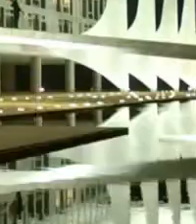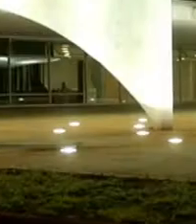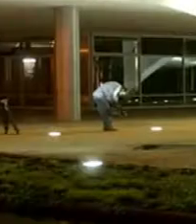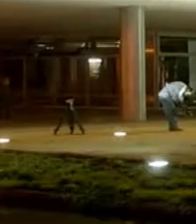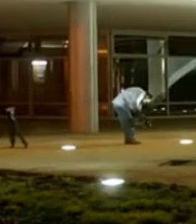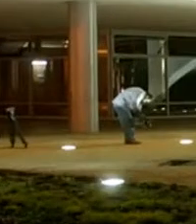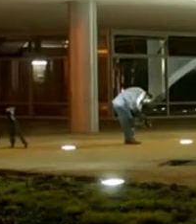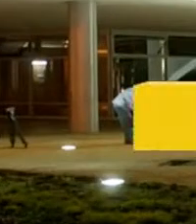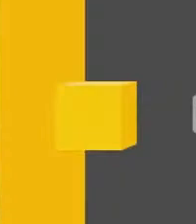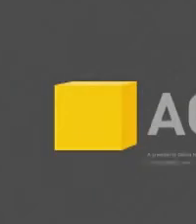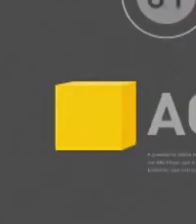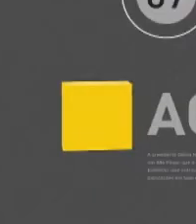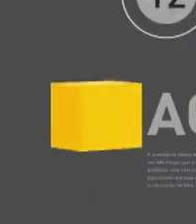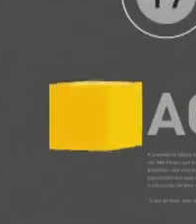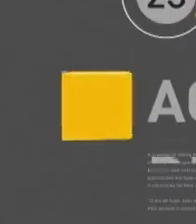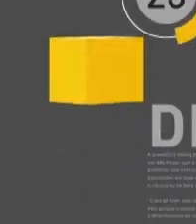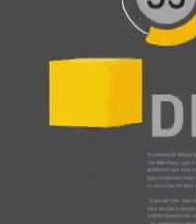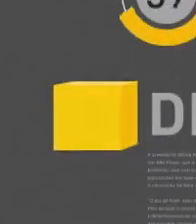o